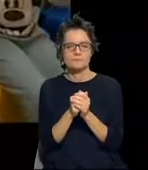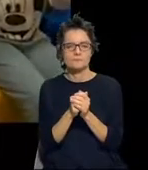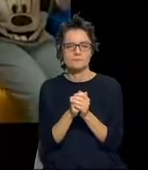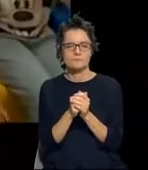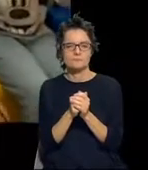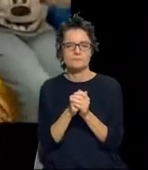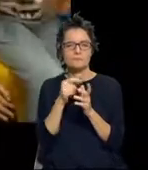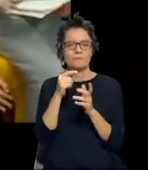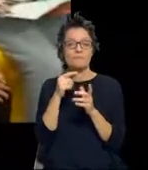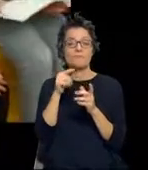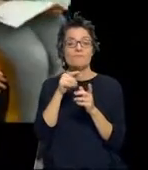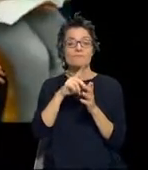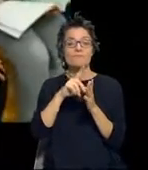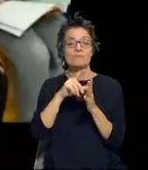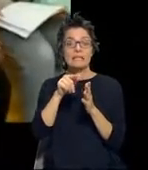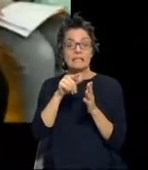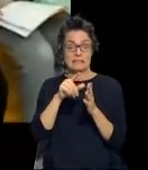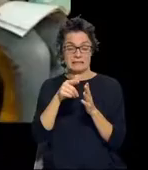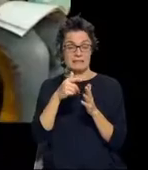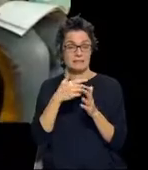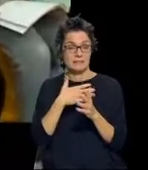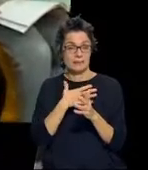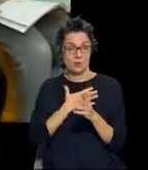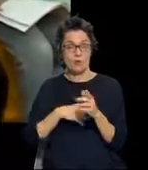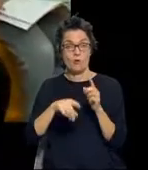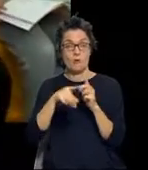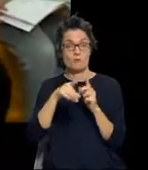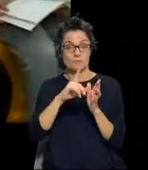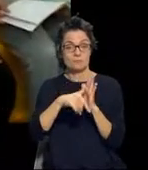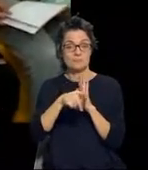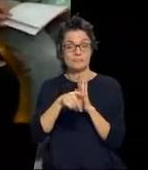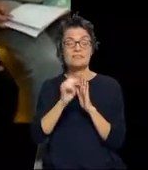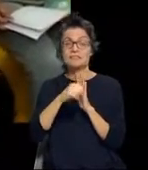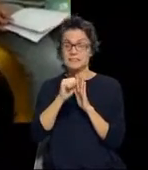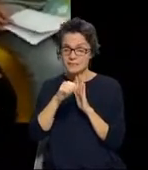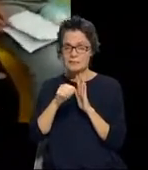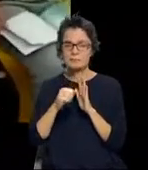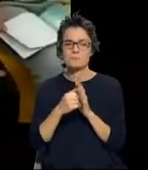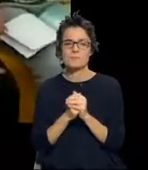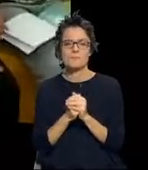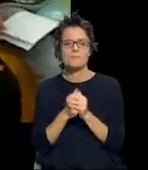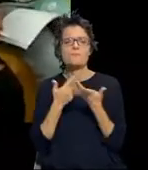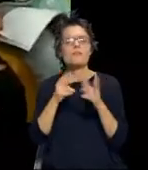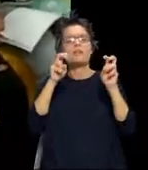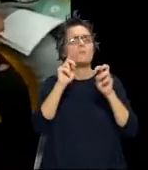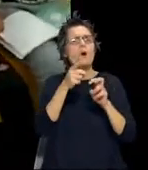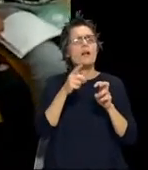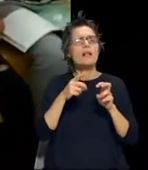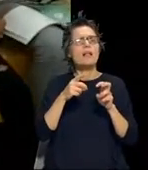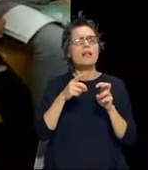E estão muito contentes por este motivo, certo? Sim! Então, este ano o tema era?